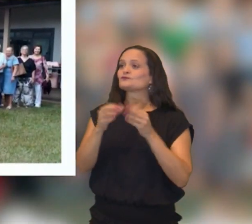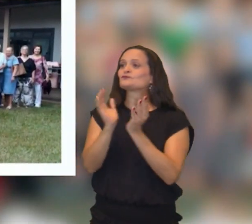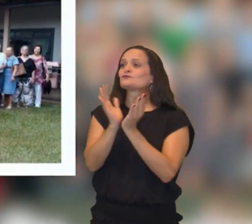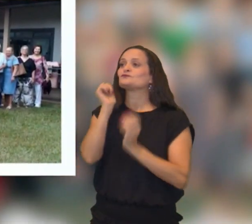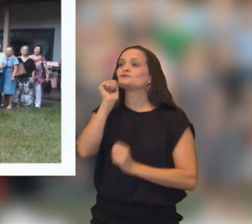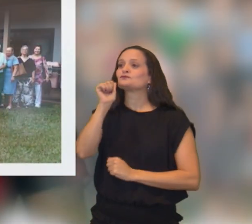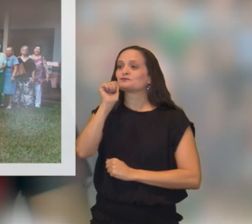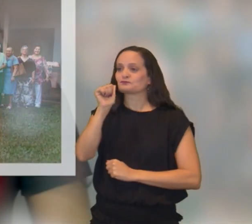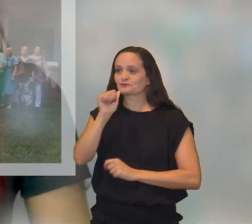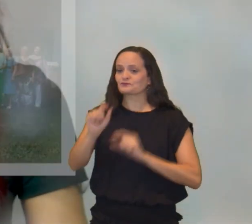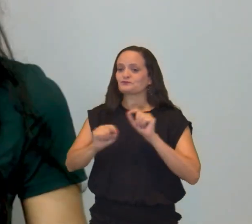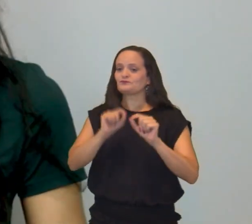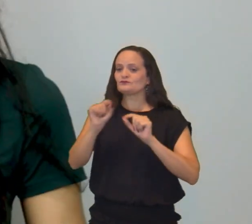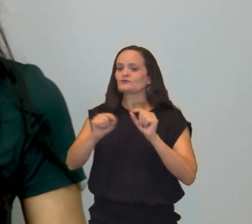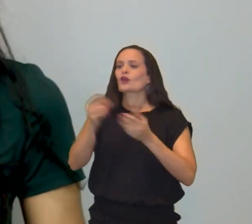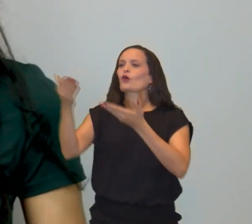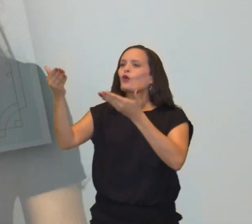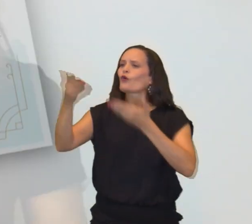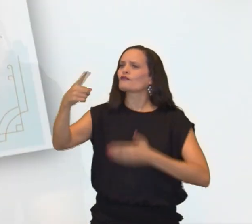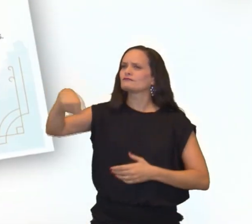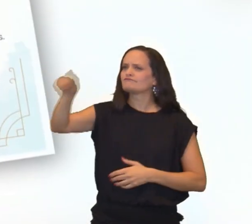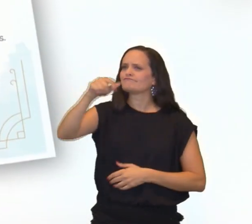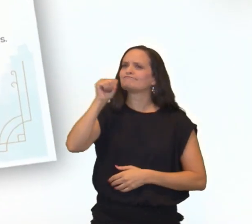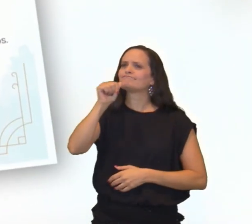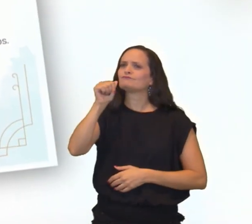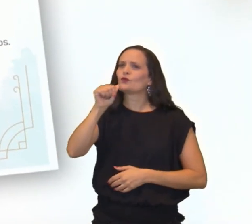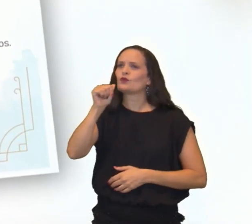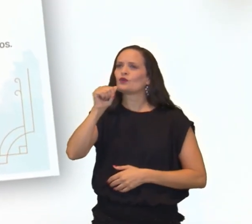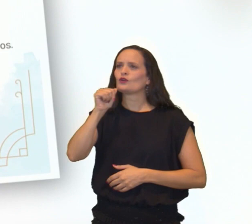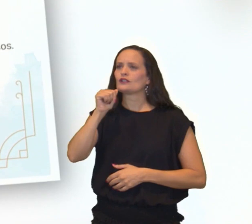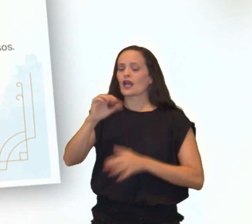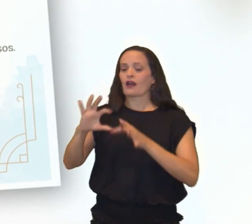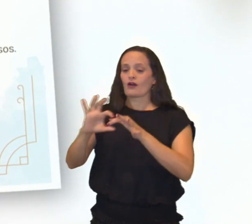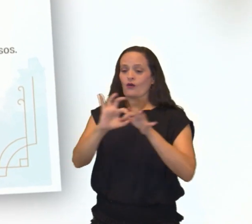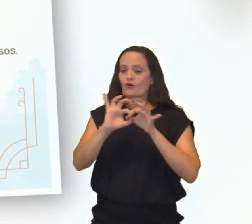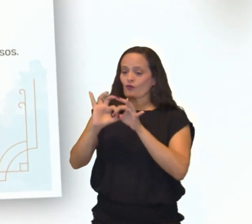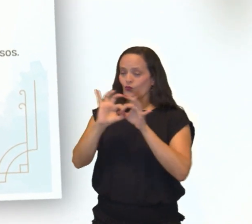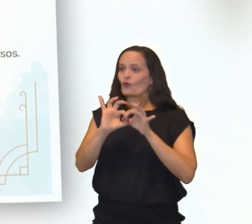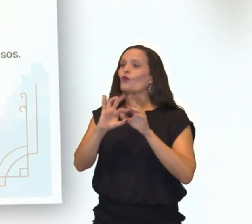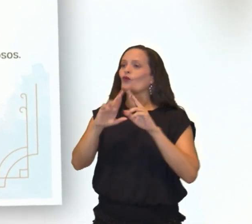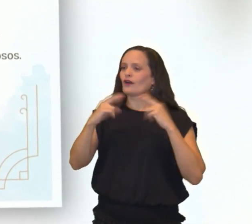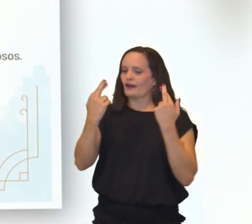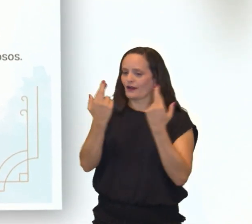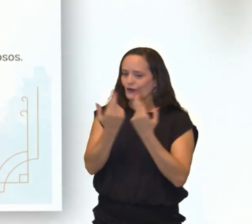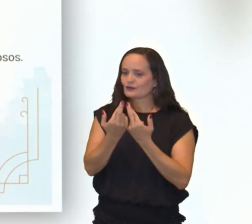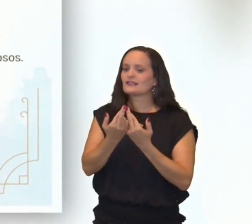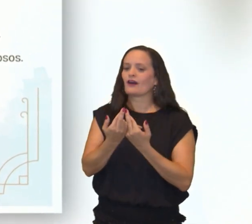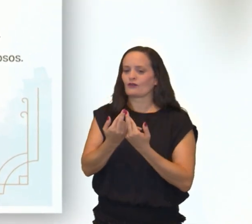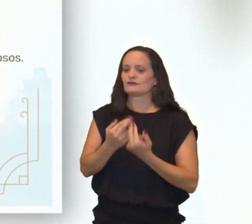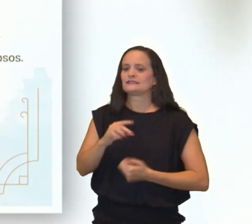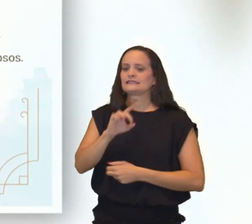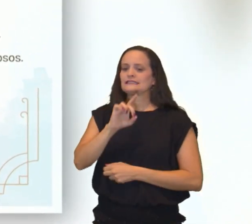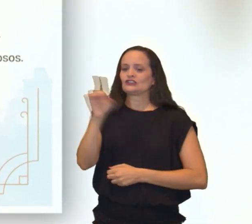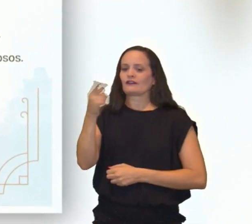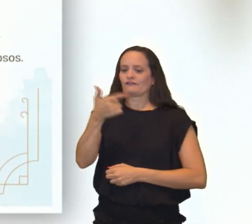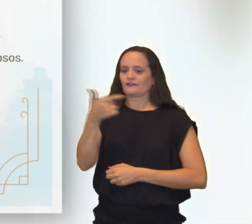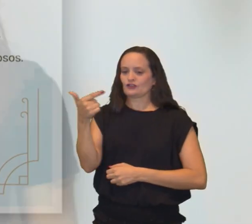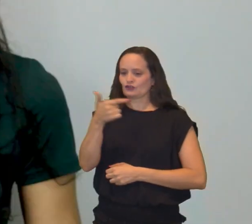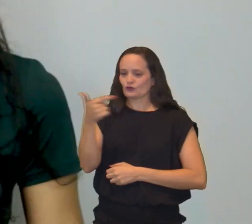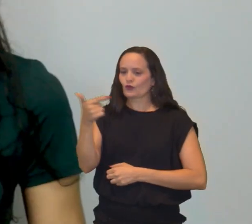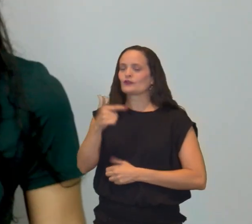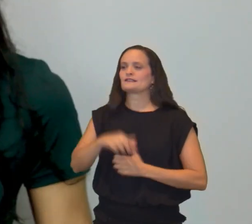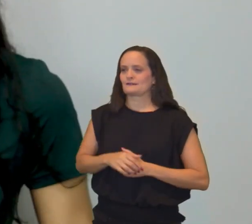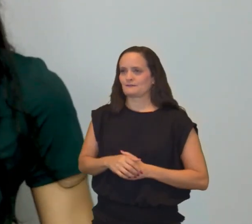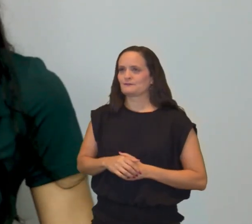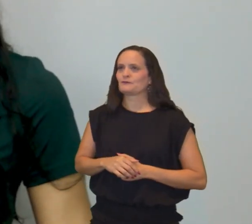Cristã em Missão convidam os irmãos e as irmãs para uma reunião conjunta, dia 22 de setembro, às 15 horas no mini auditório.